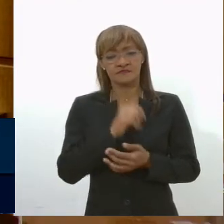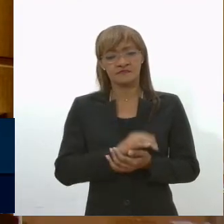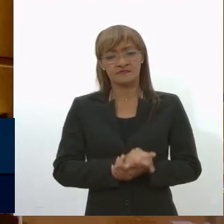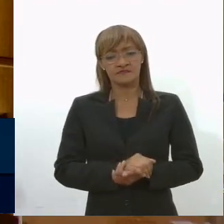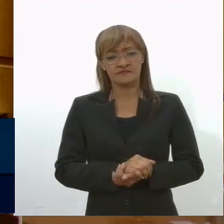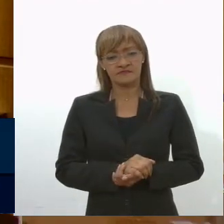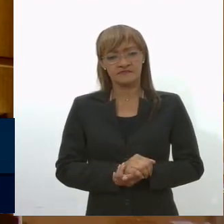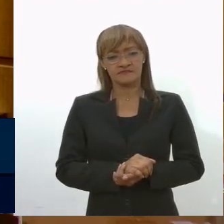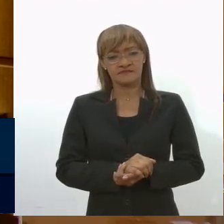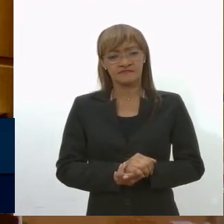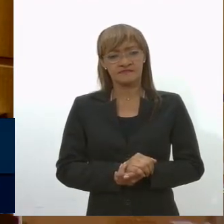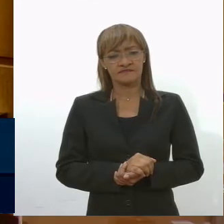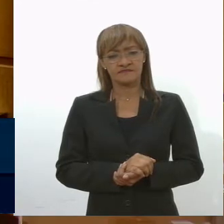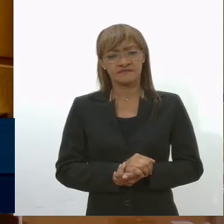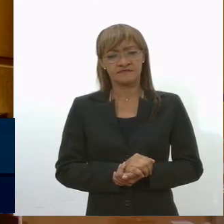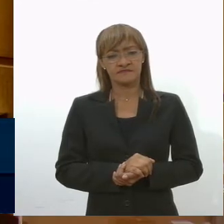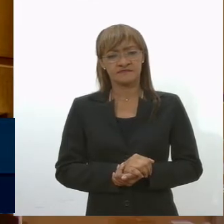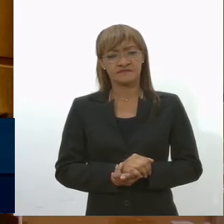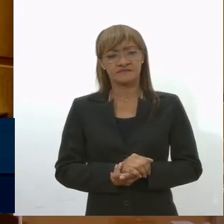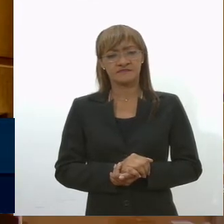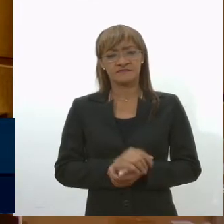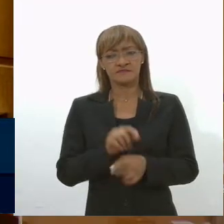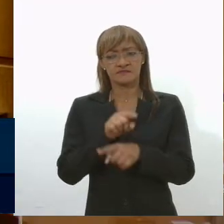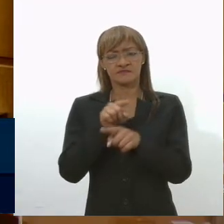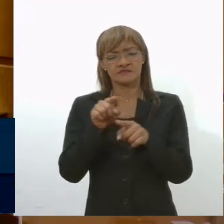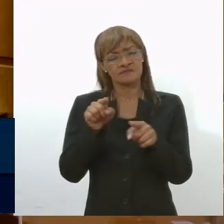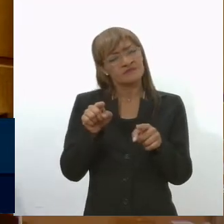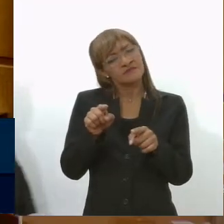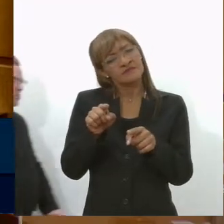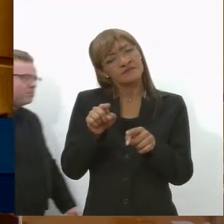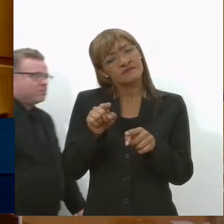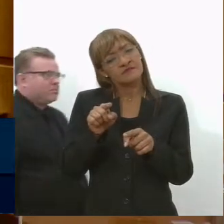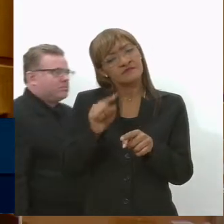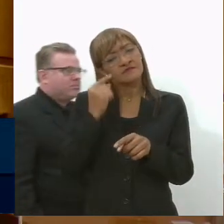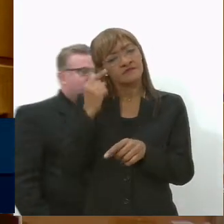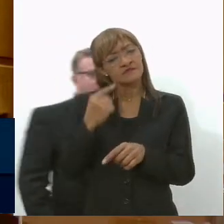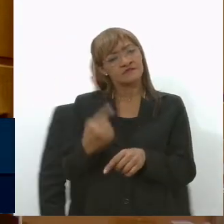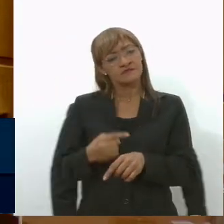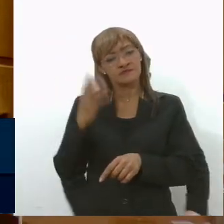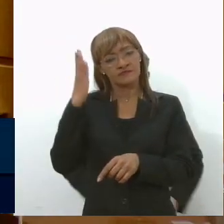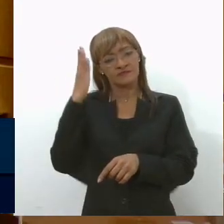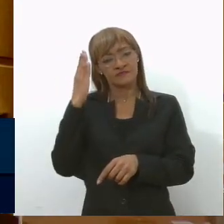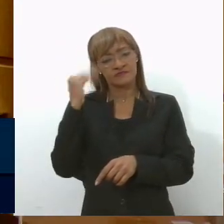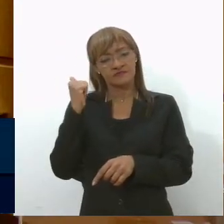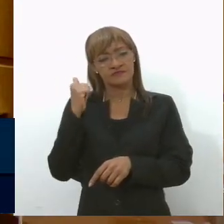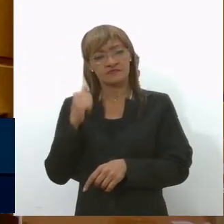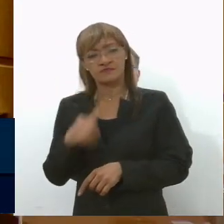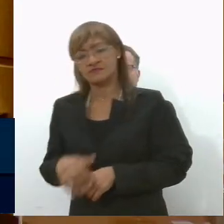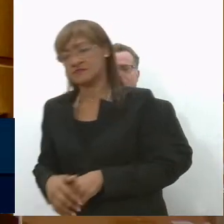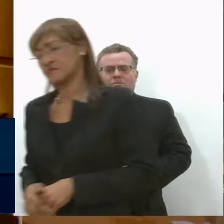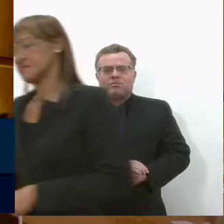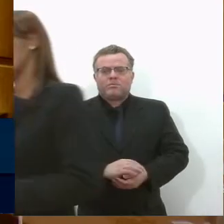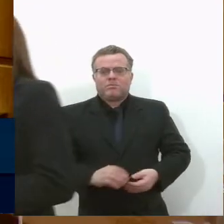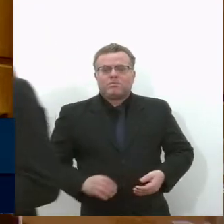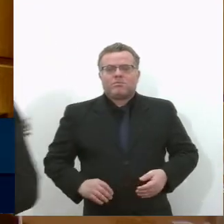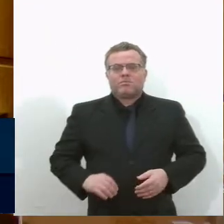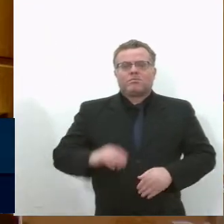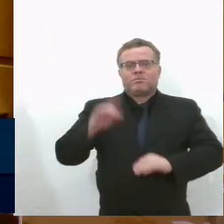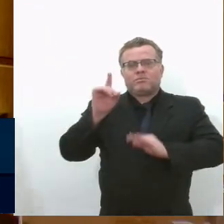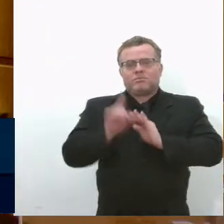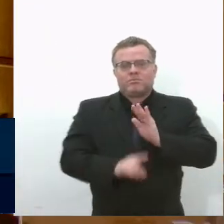Quem é da área do direito sabe que existe... direito tributário, direito ambiental,